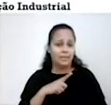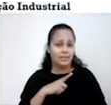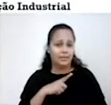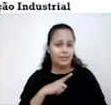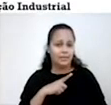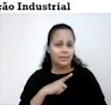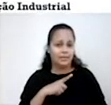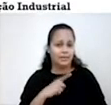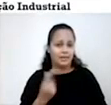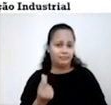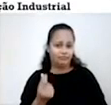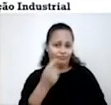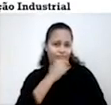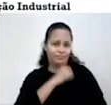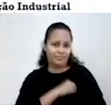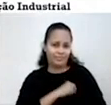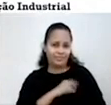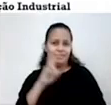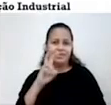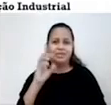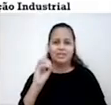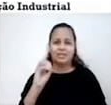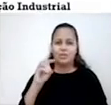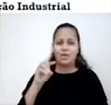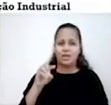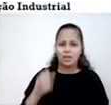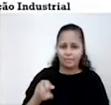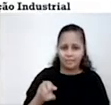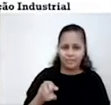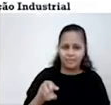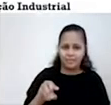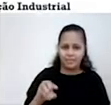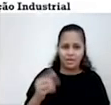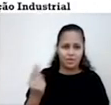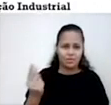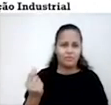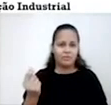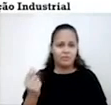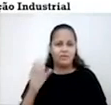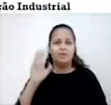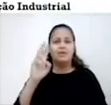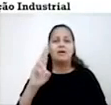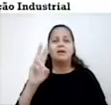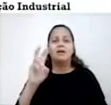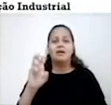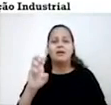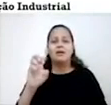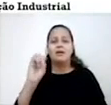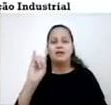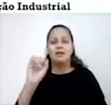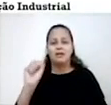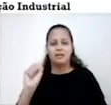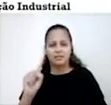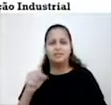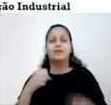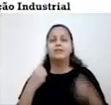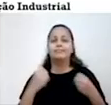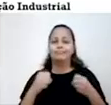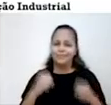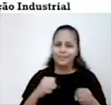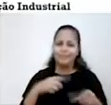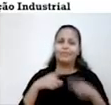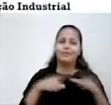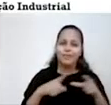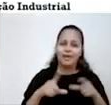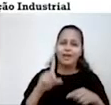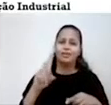para obter uma renda mensal de 50 mil réis, que era a moeda da época, era preciso trabalhar entre 12